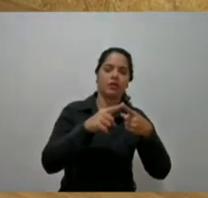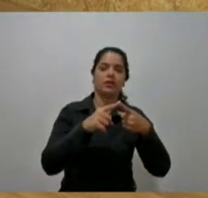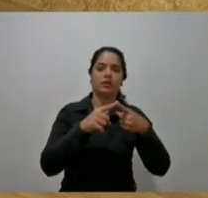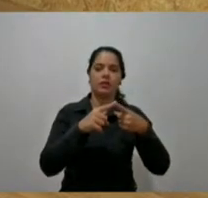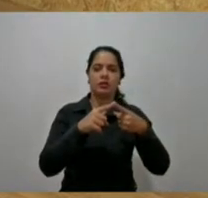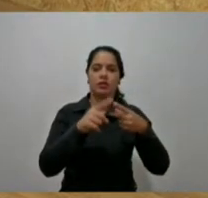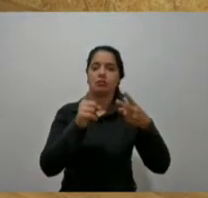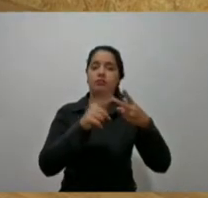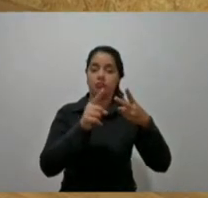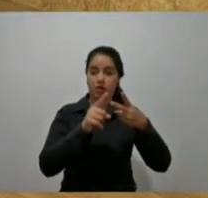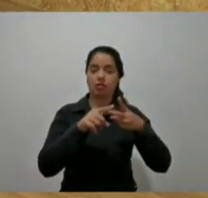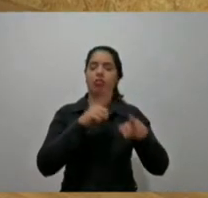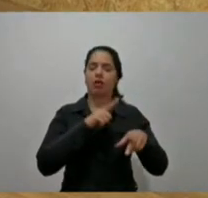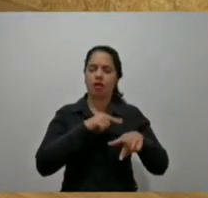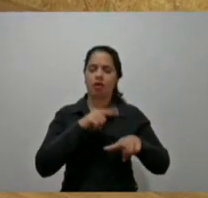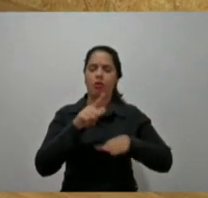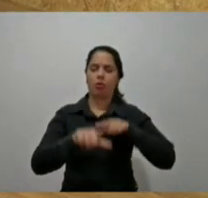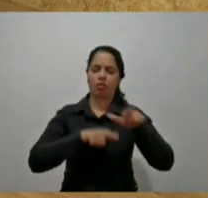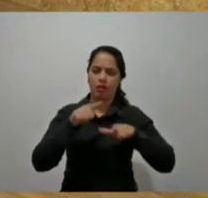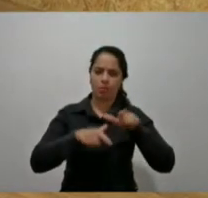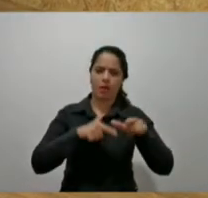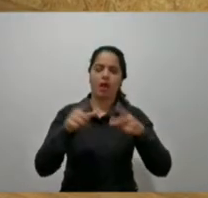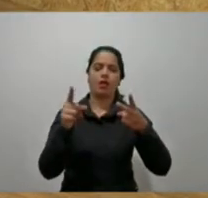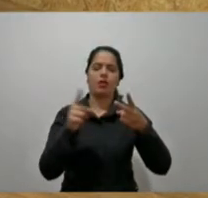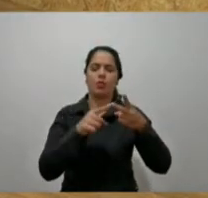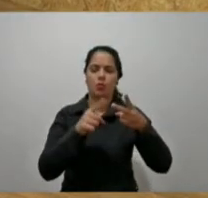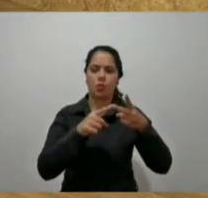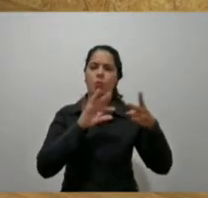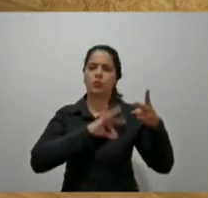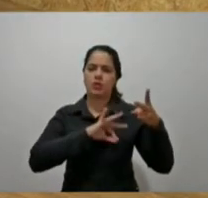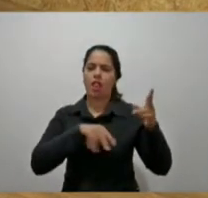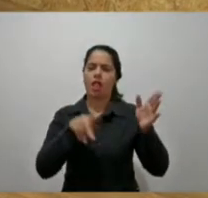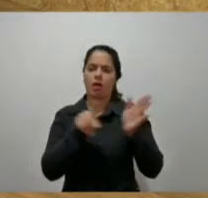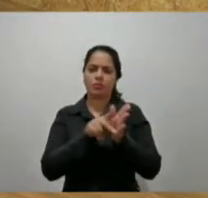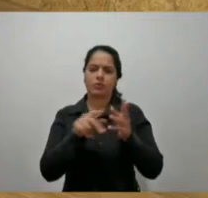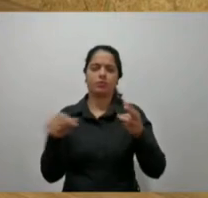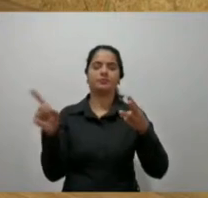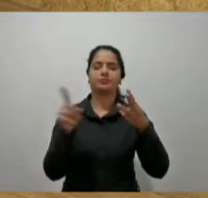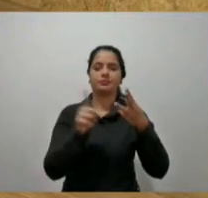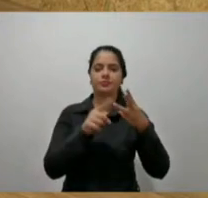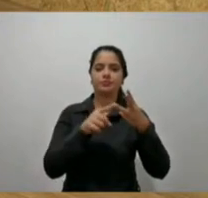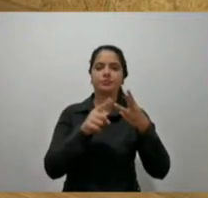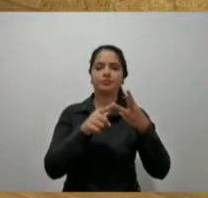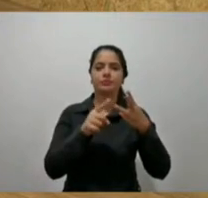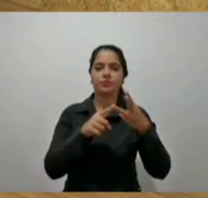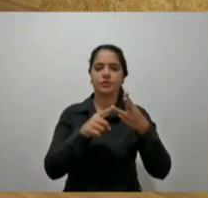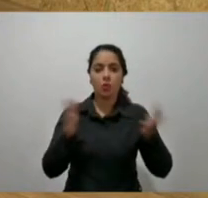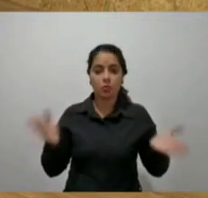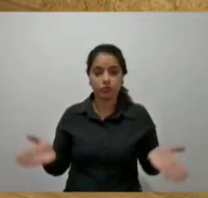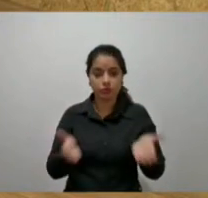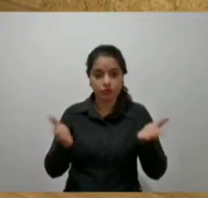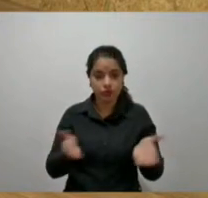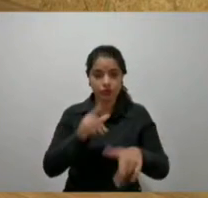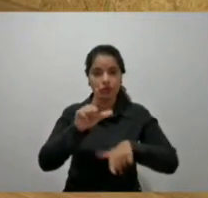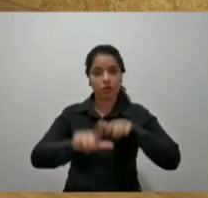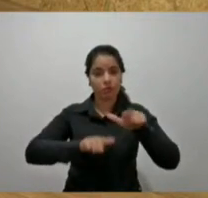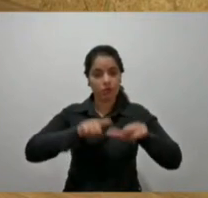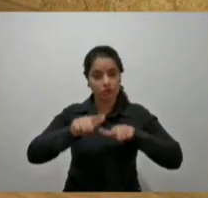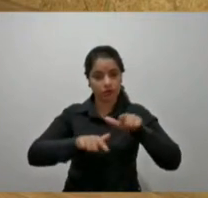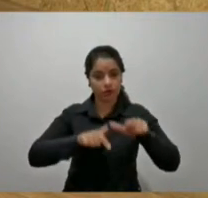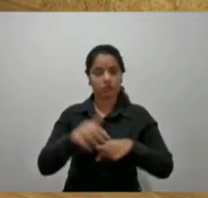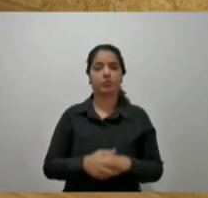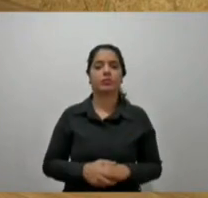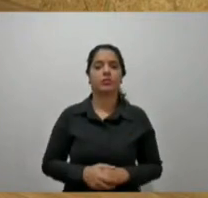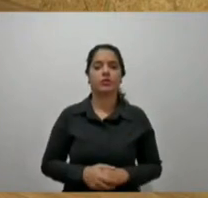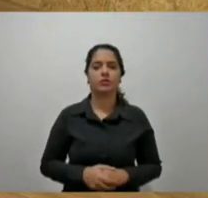o seu rendimento garantido, é um eixo de estímulo ao trabalho. Os Estados Unidos tem um programa lindo que chama